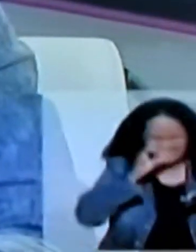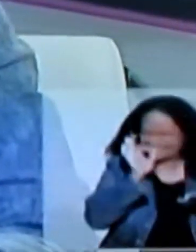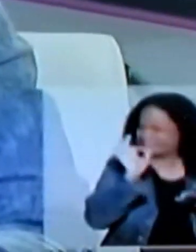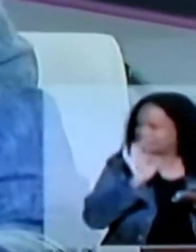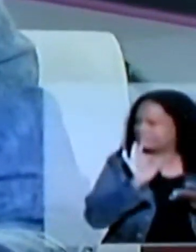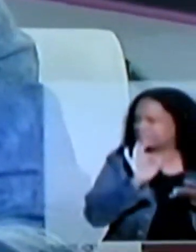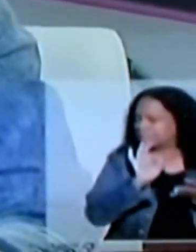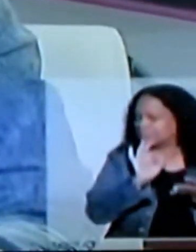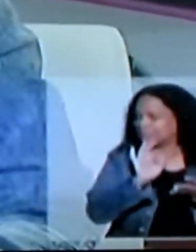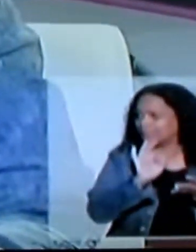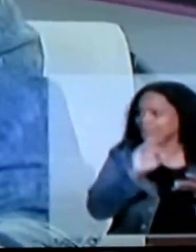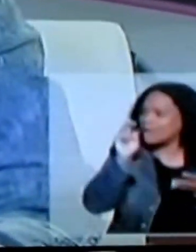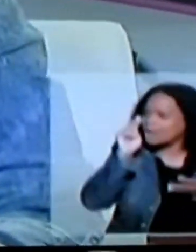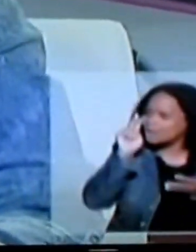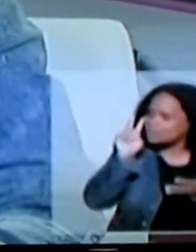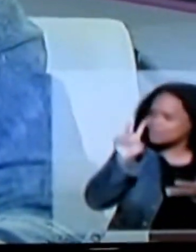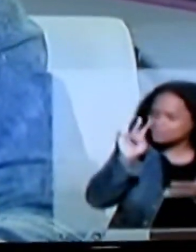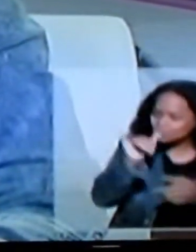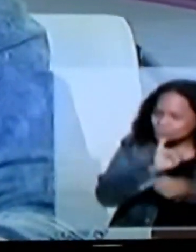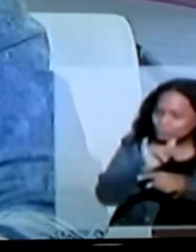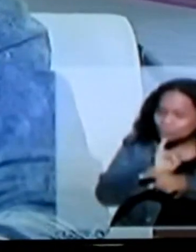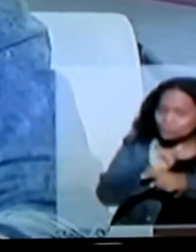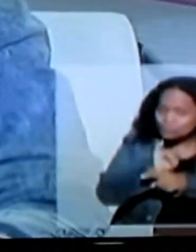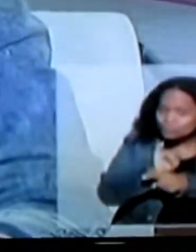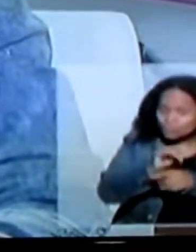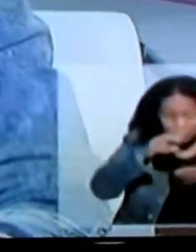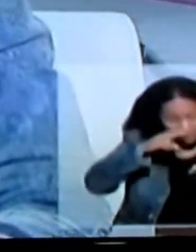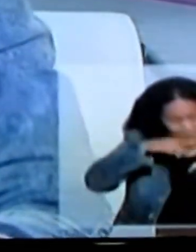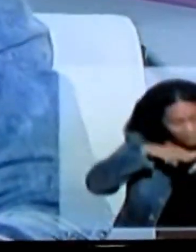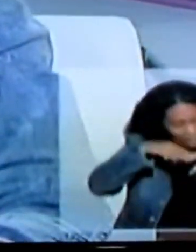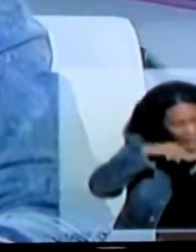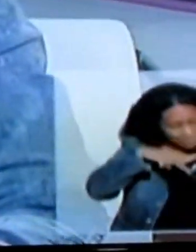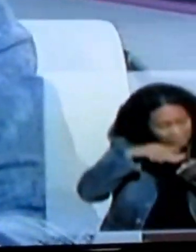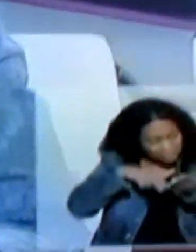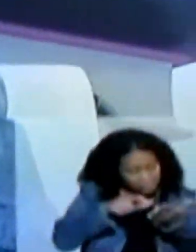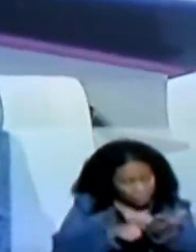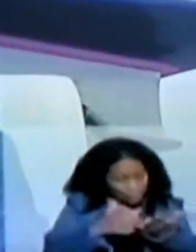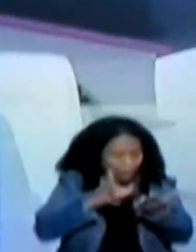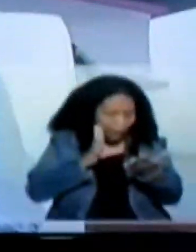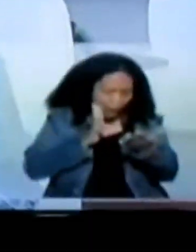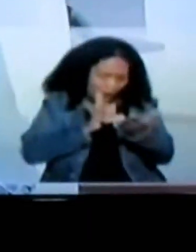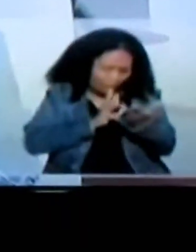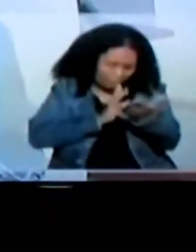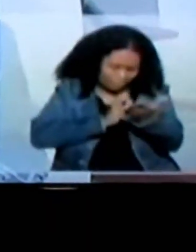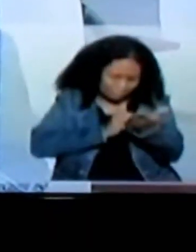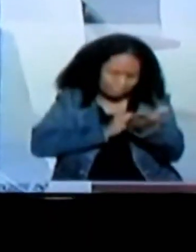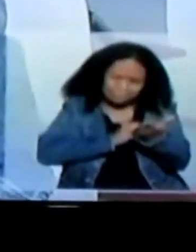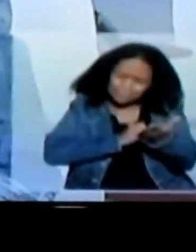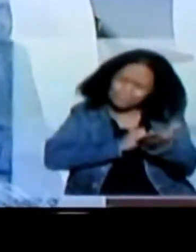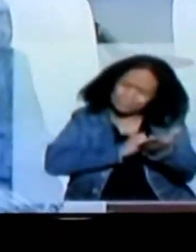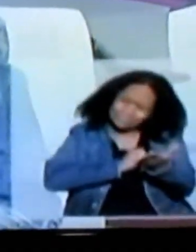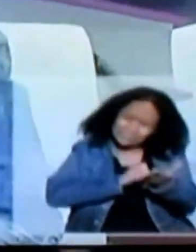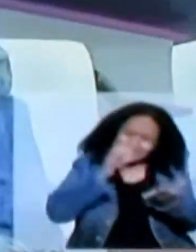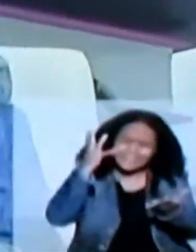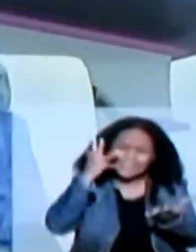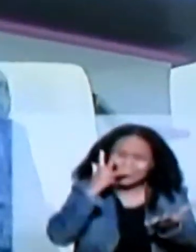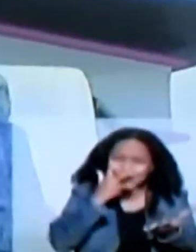lia nada. Aí ela viu um vídeo no meu canal, pegou um livro meu e o livro da Hot, gente. Ela adorou. Meu